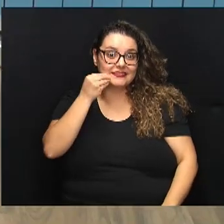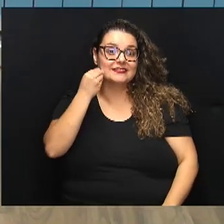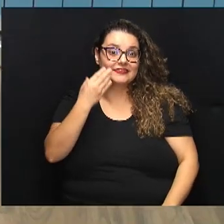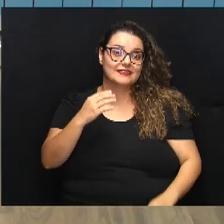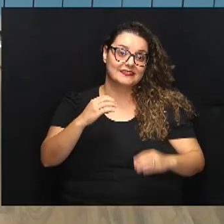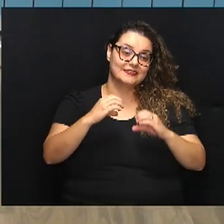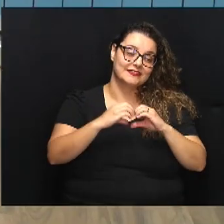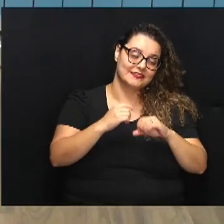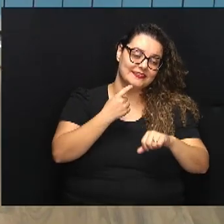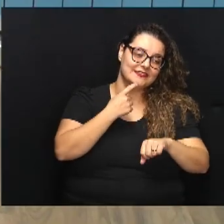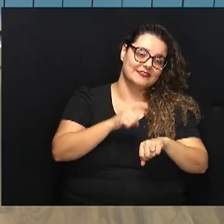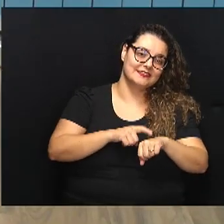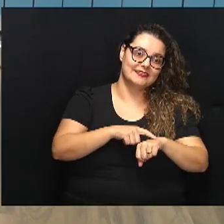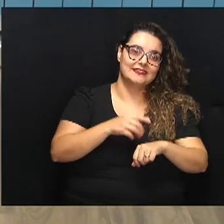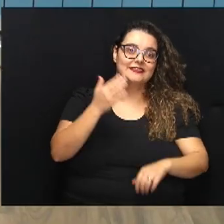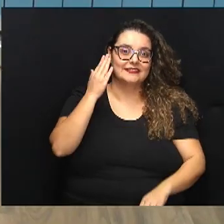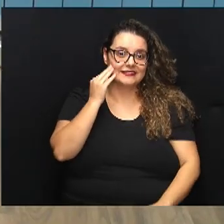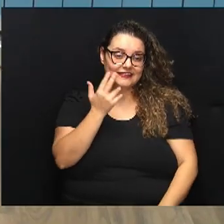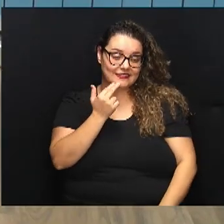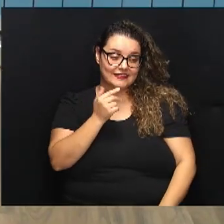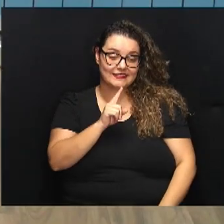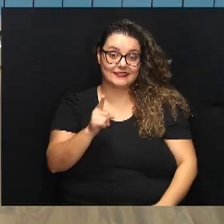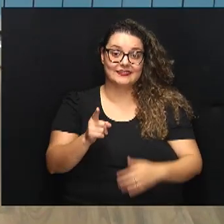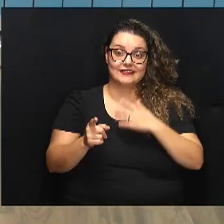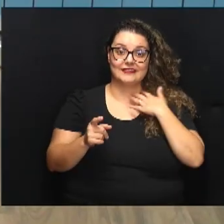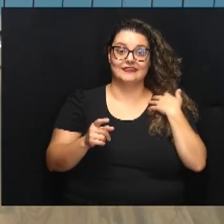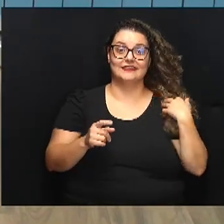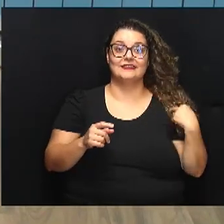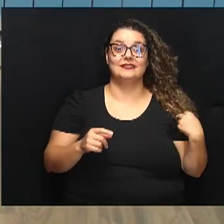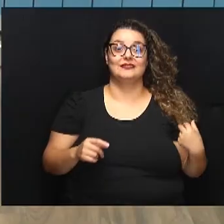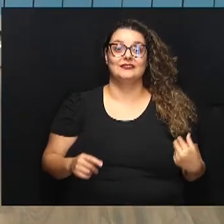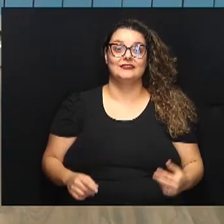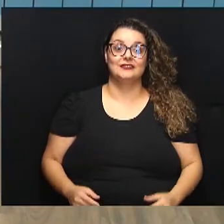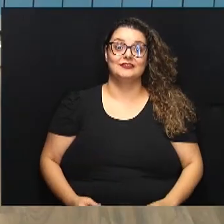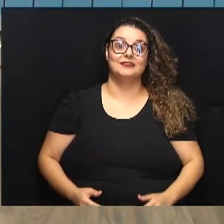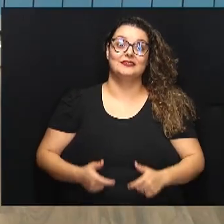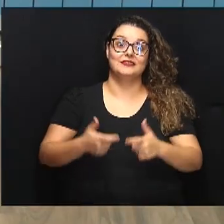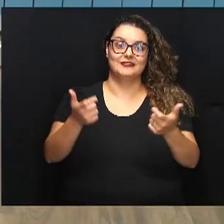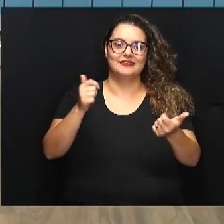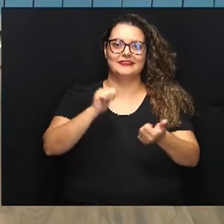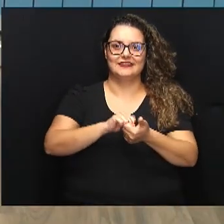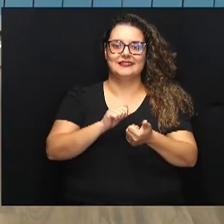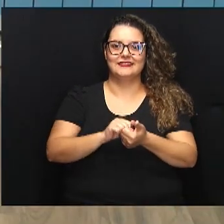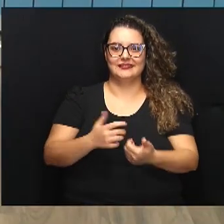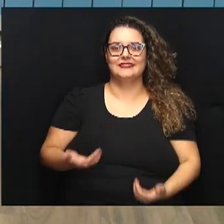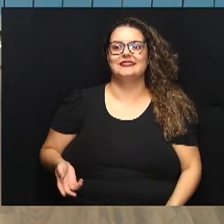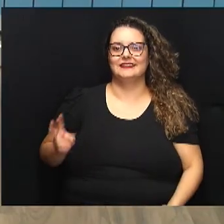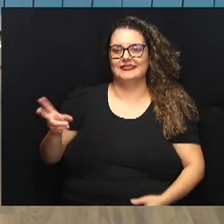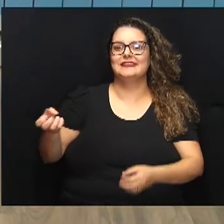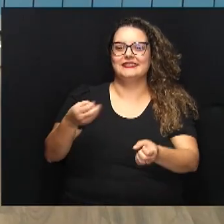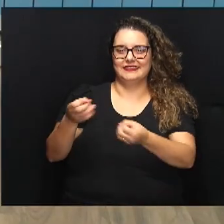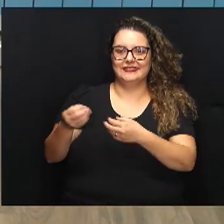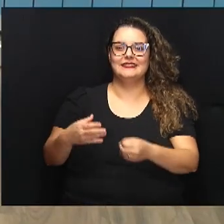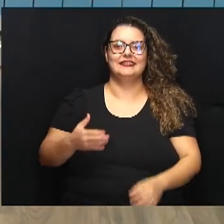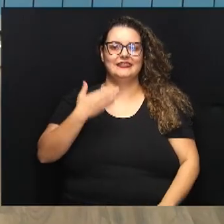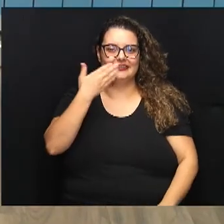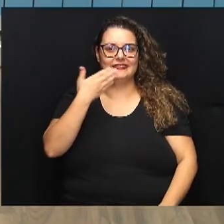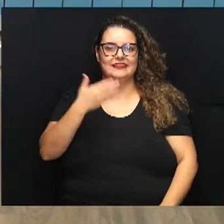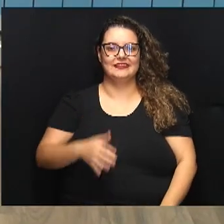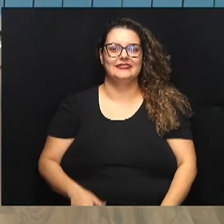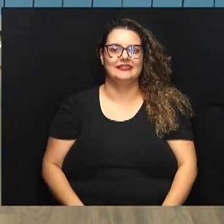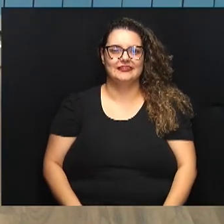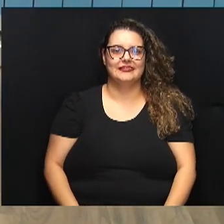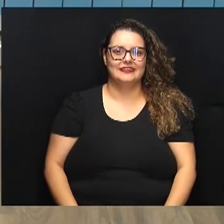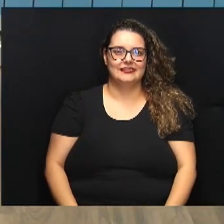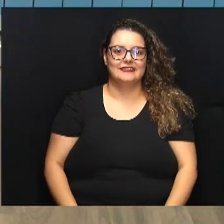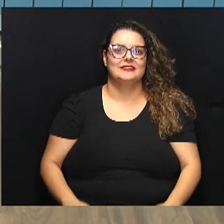amor, sabe que nutricionalmente não de grandes qualidades, né, por conta dessa questão do açúcar, mas eu acho que sai